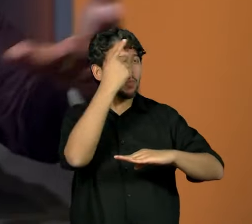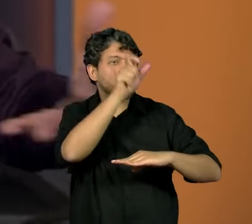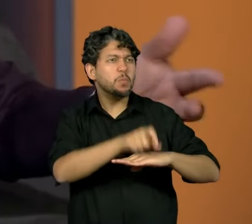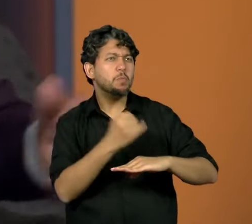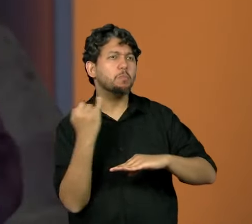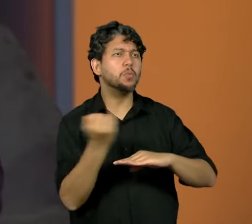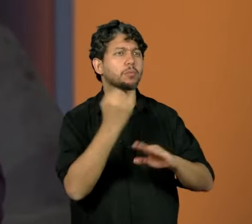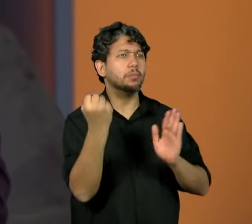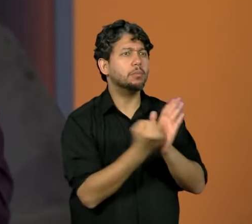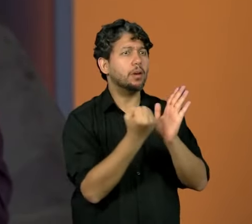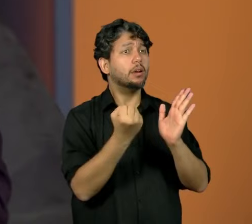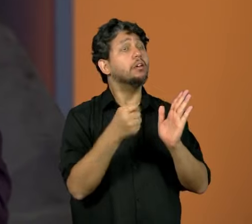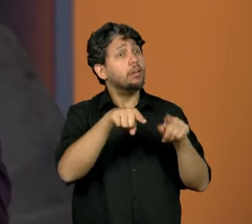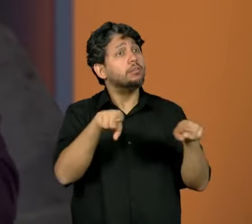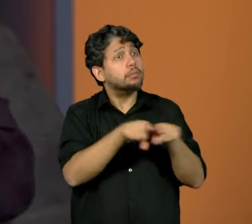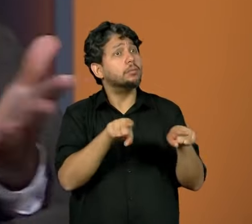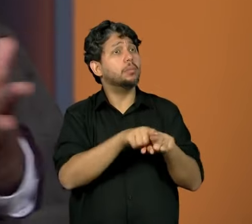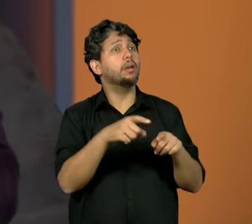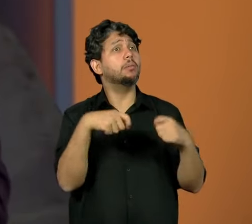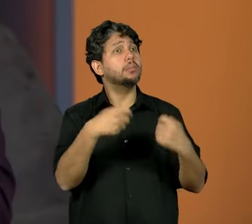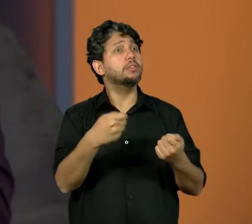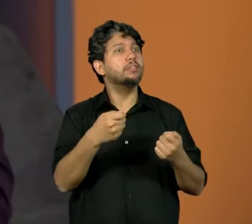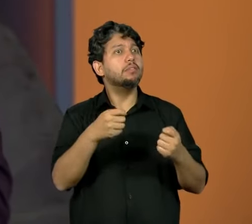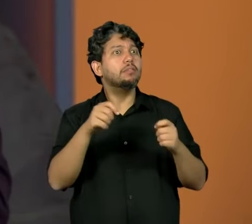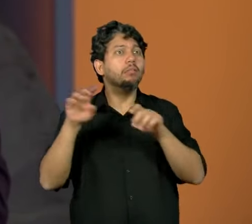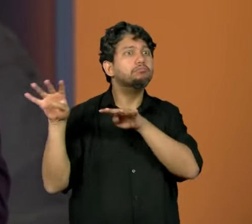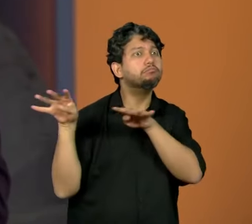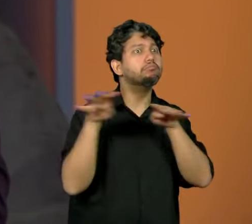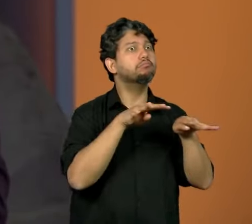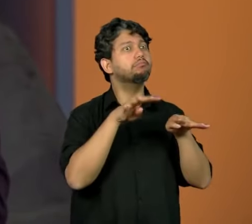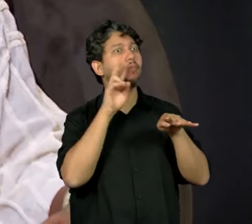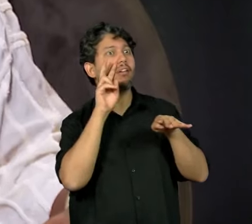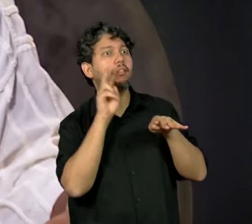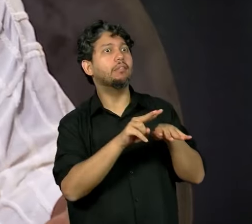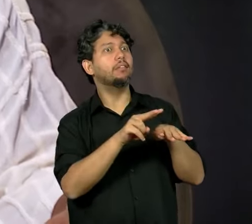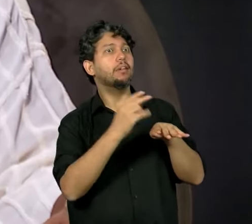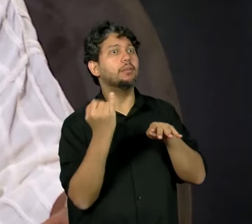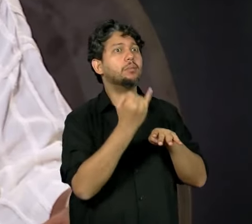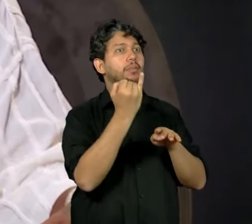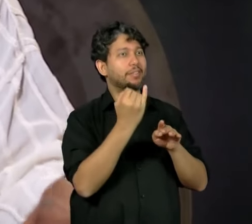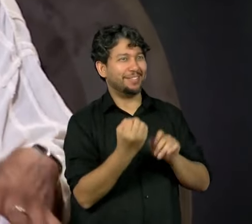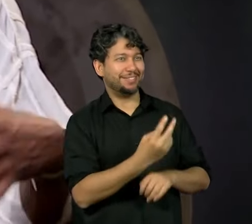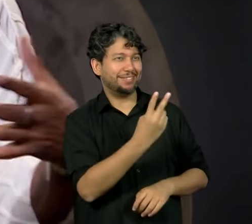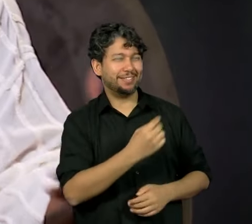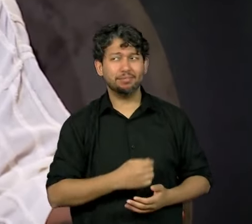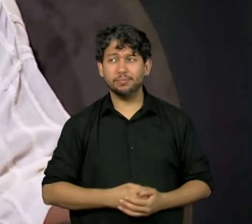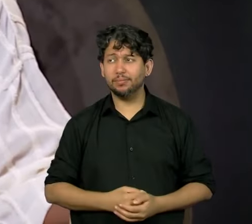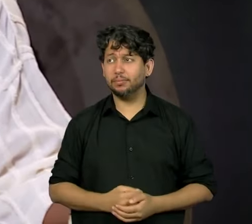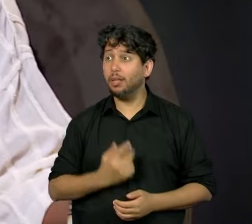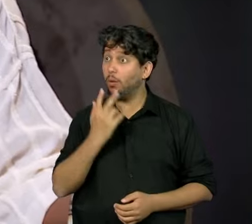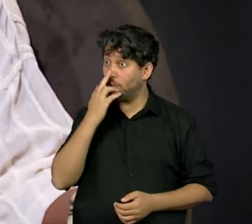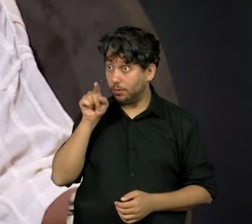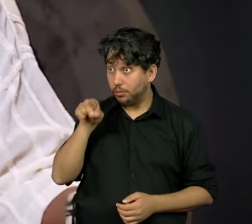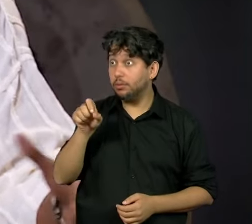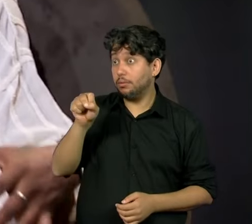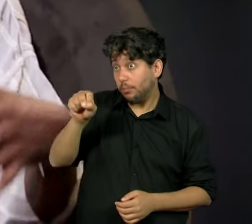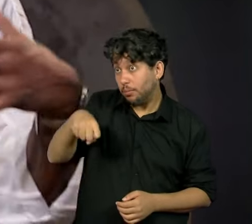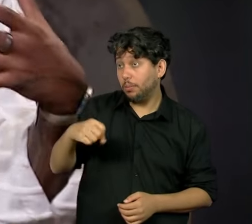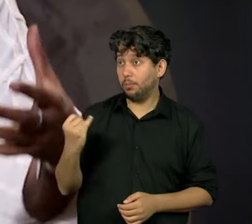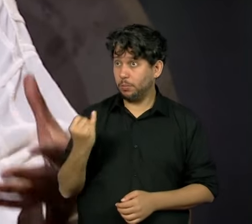também estejam dentro dessa visibilidade? Eu acho sim, Zé Vicente. Obviamente que não